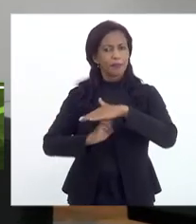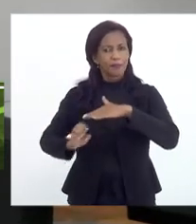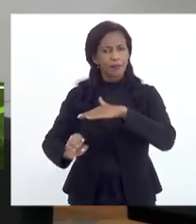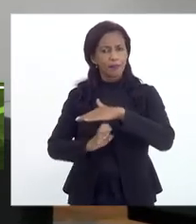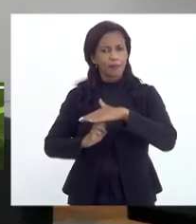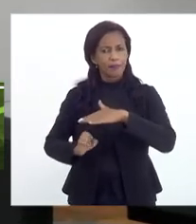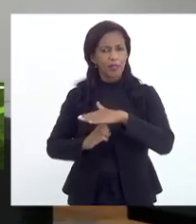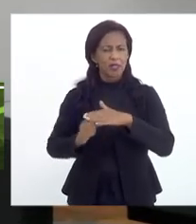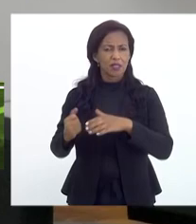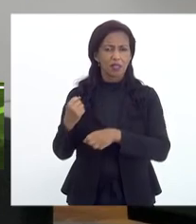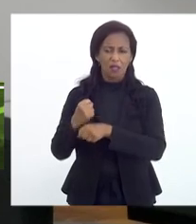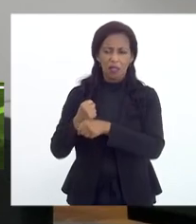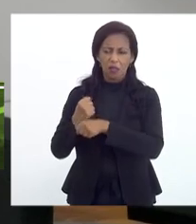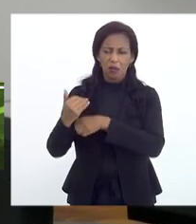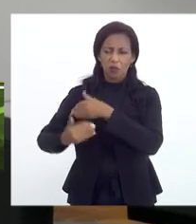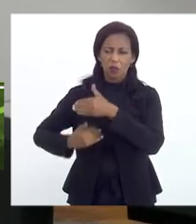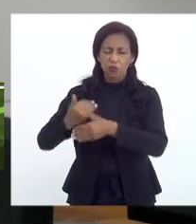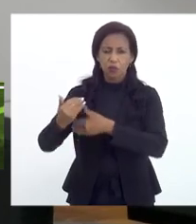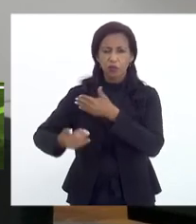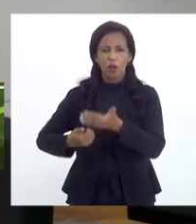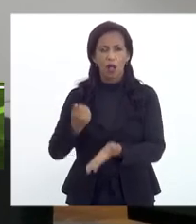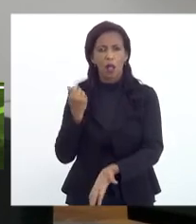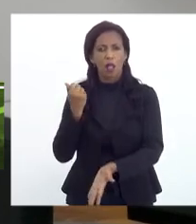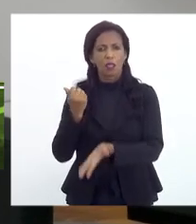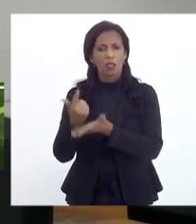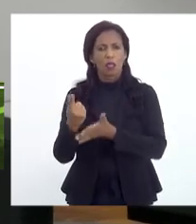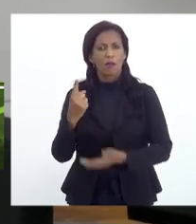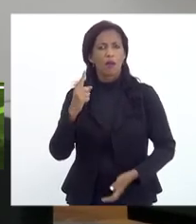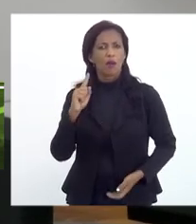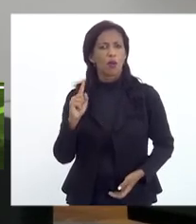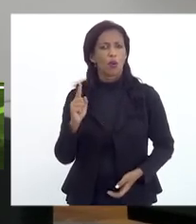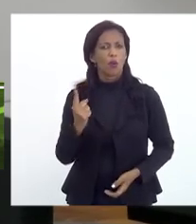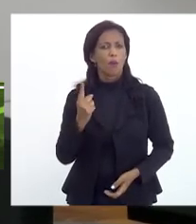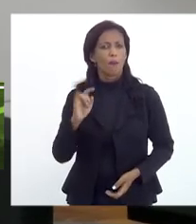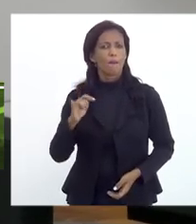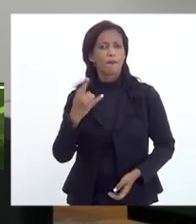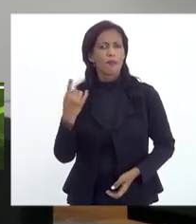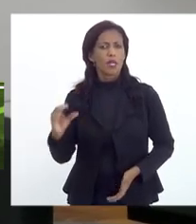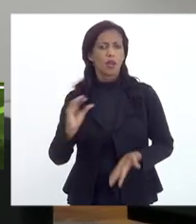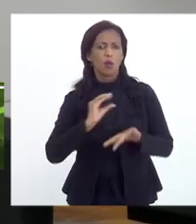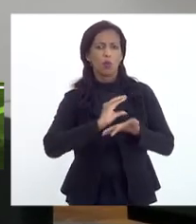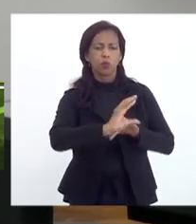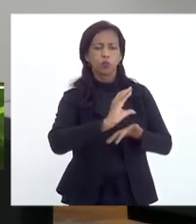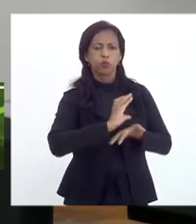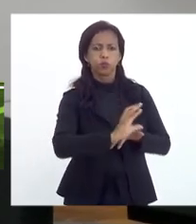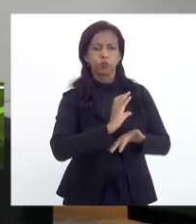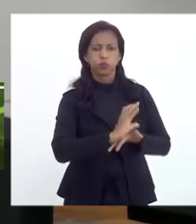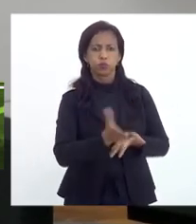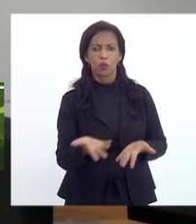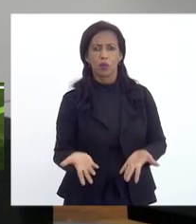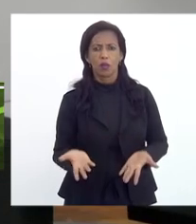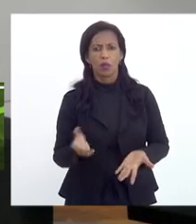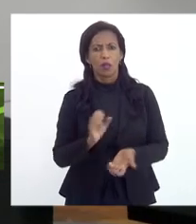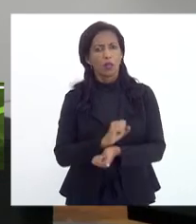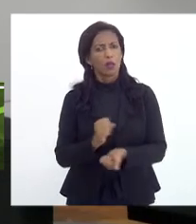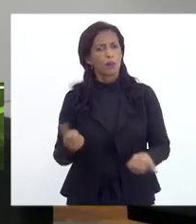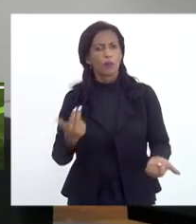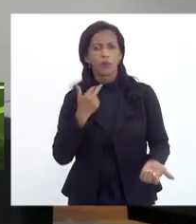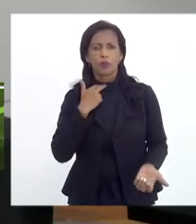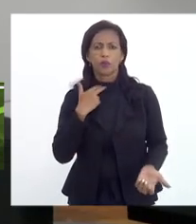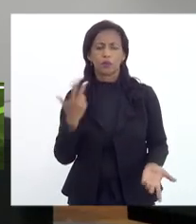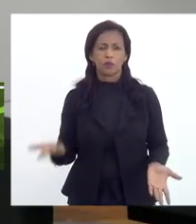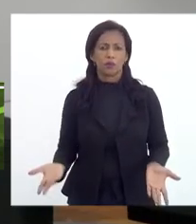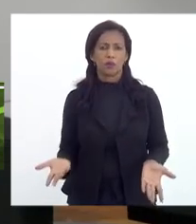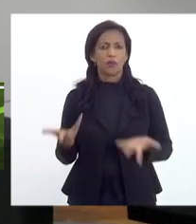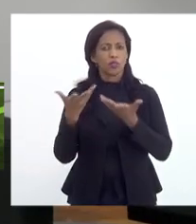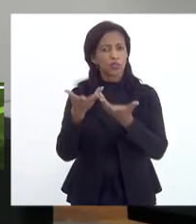anualmente Gerava Um bilhão De receita Para os cofres Públicos Não é possível Que a gente